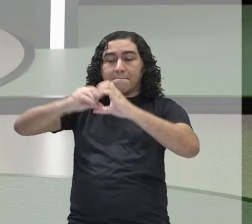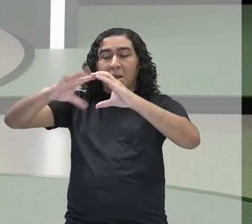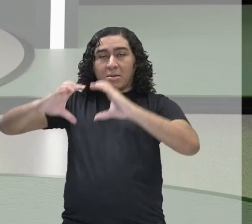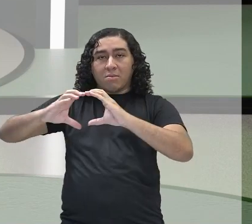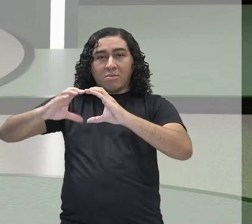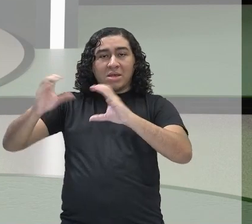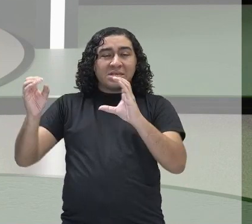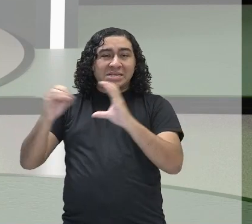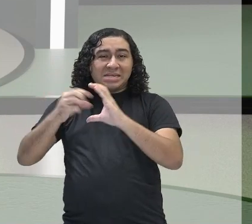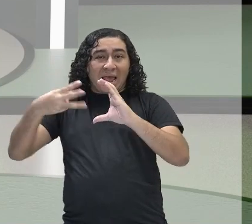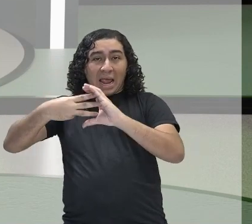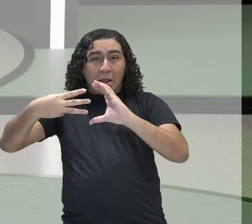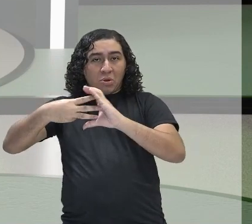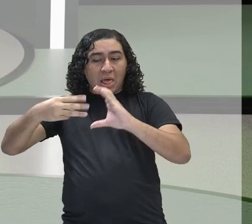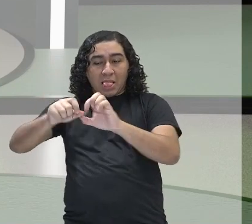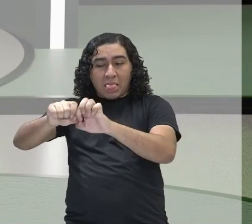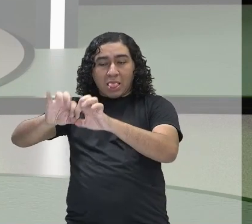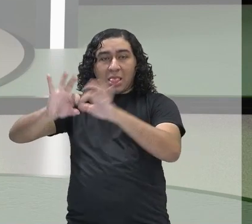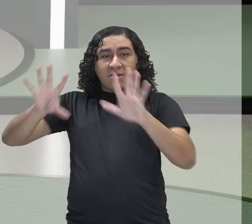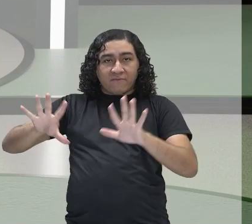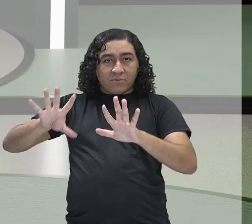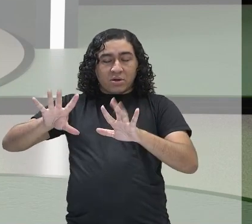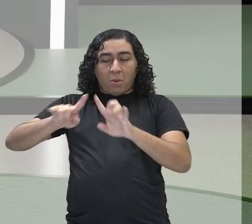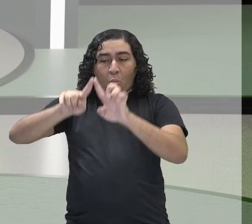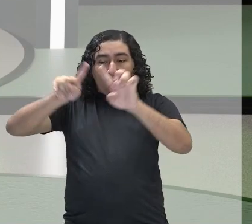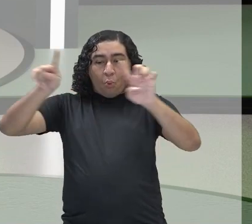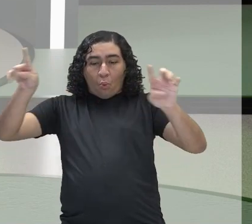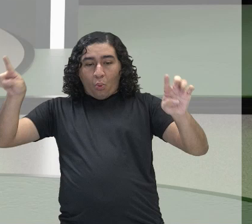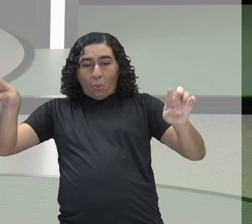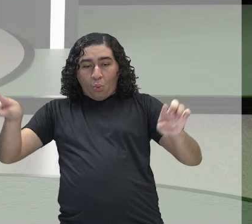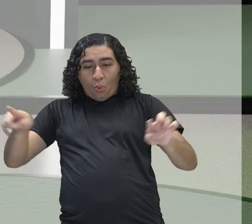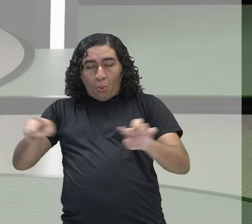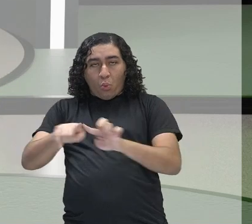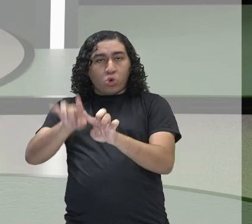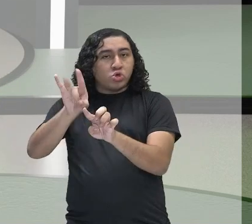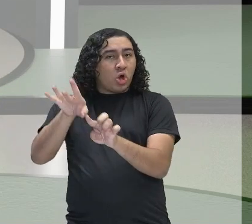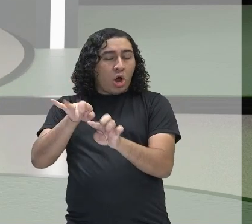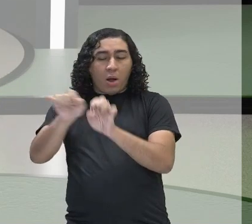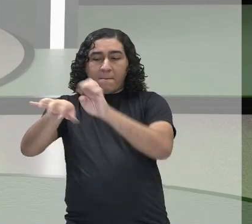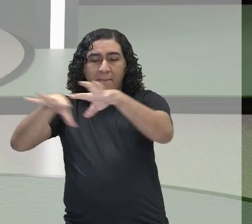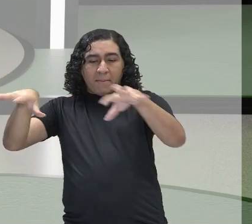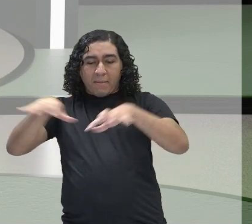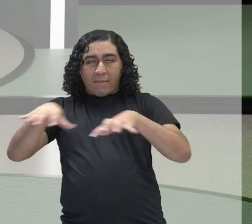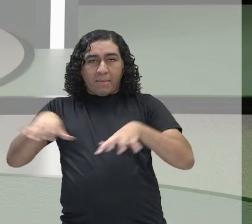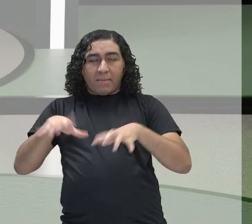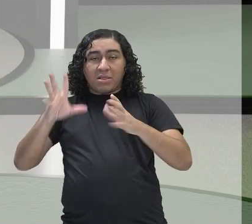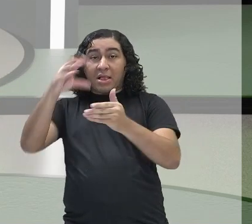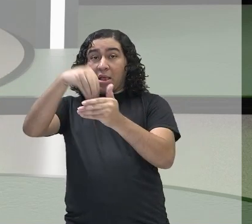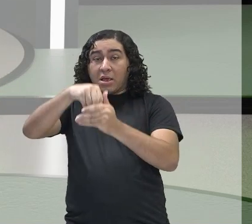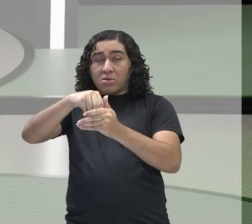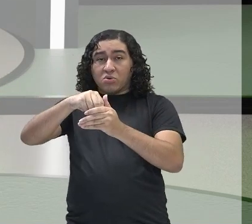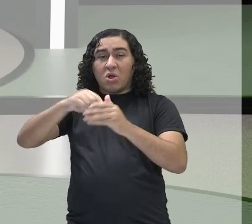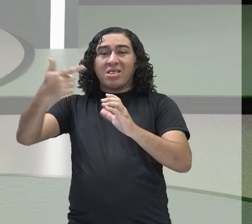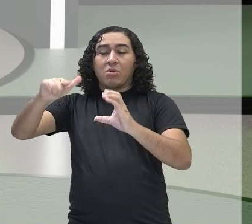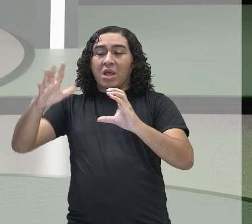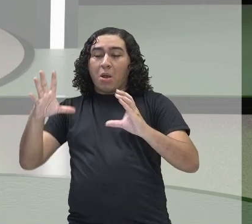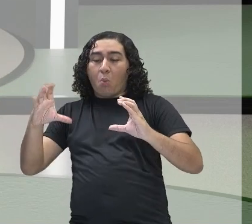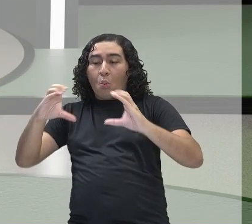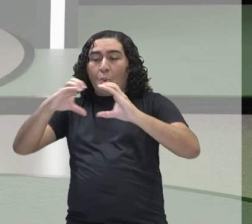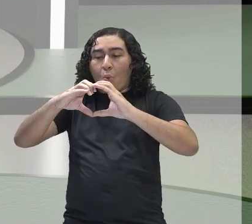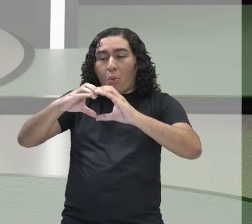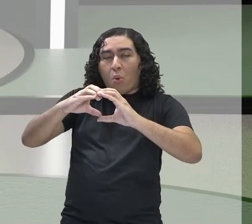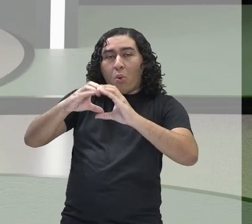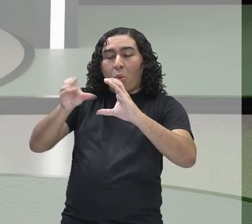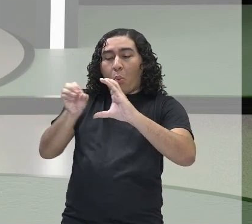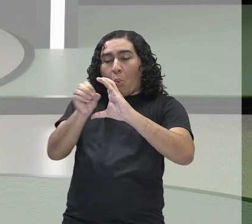dizer que o material genético das bactérias eles ficam de dispersos no citoplasma né eles não ficam organizados dentro